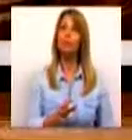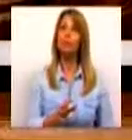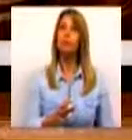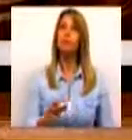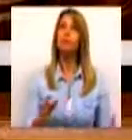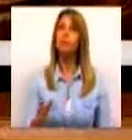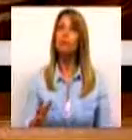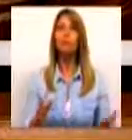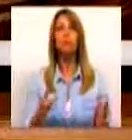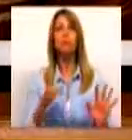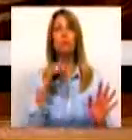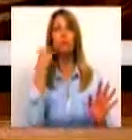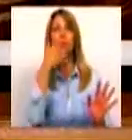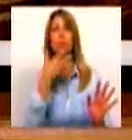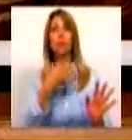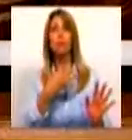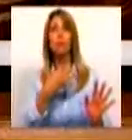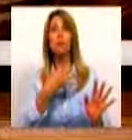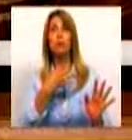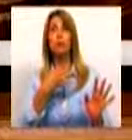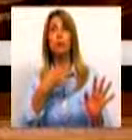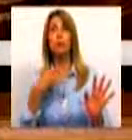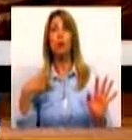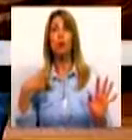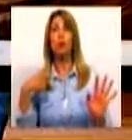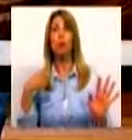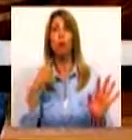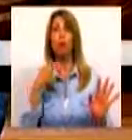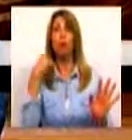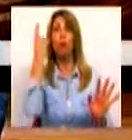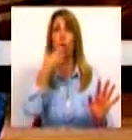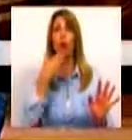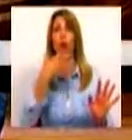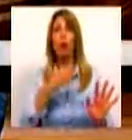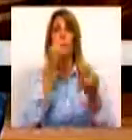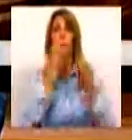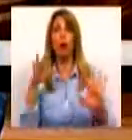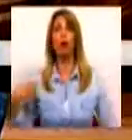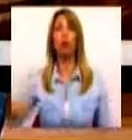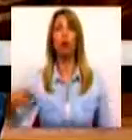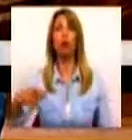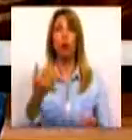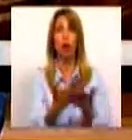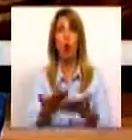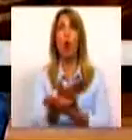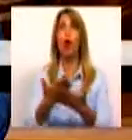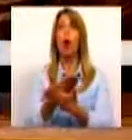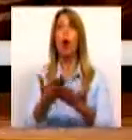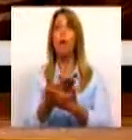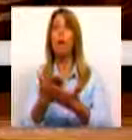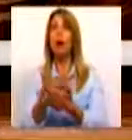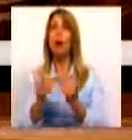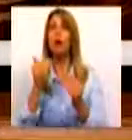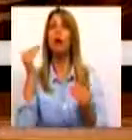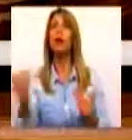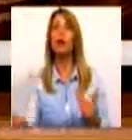descreditam dia a dia as vozes de que os mercados e os agentes externos veriam Portugal como